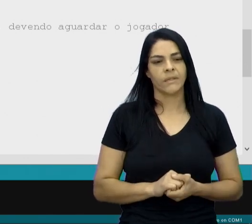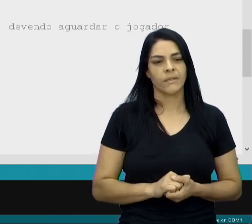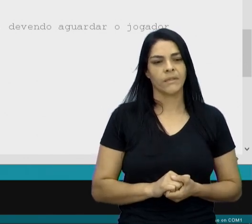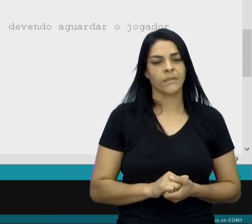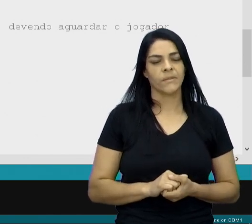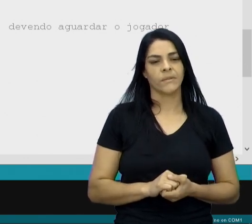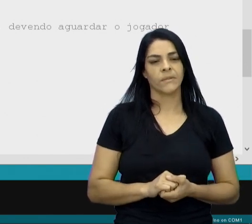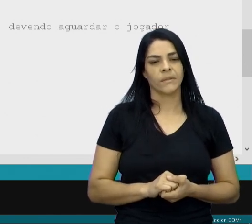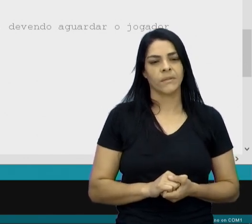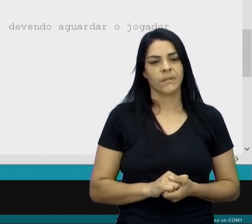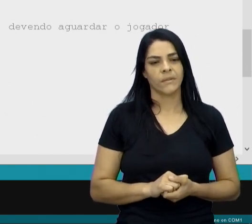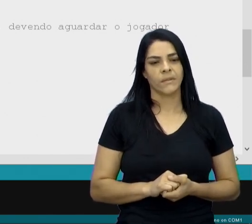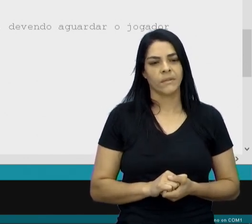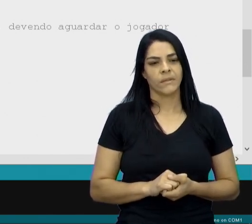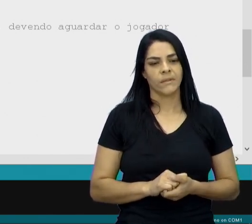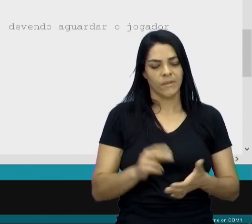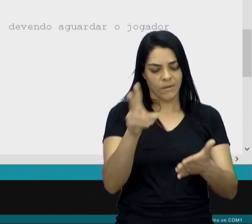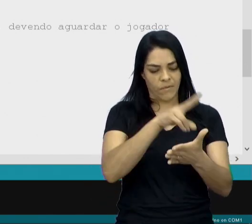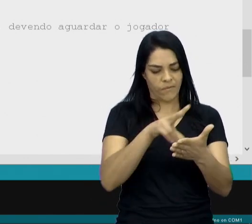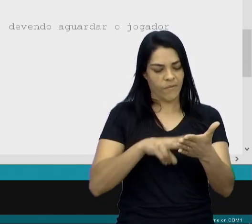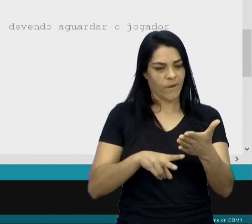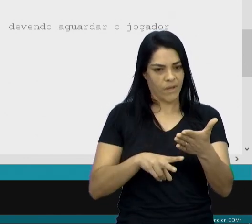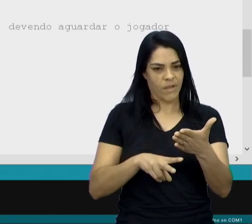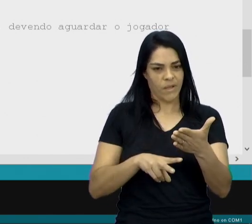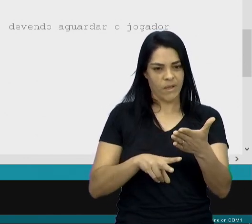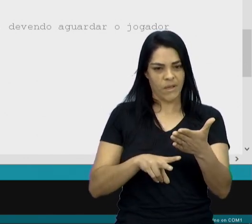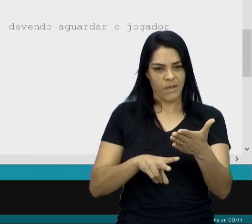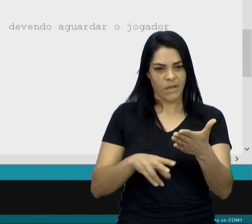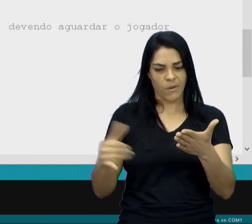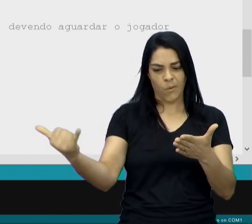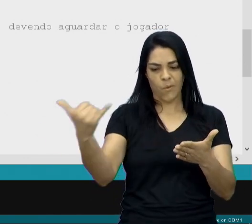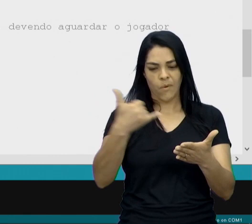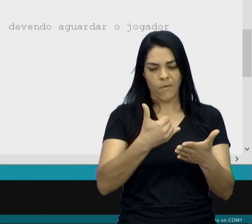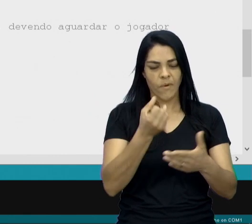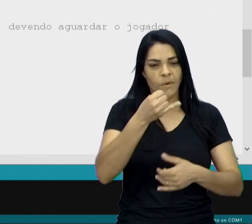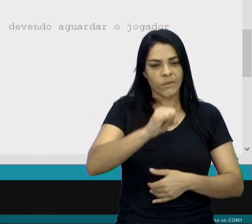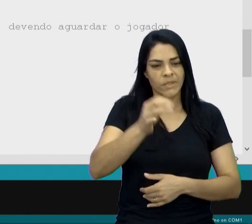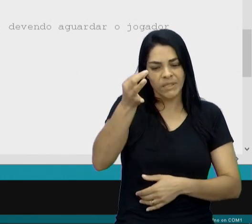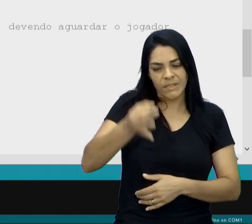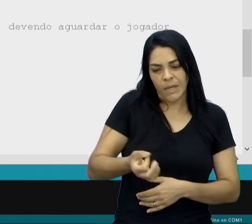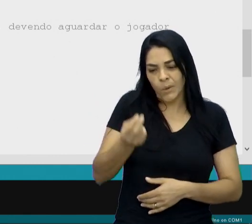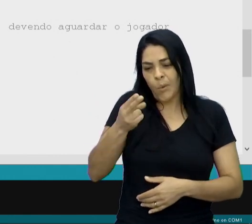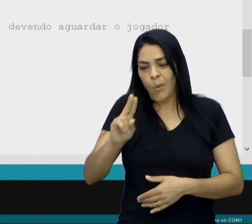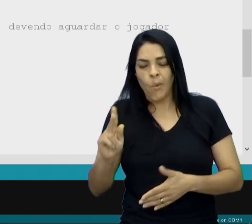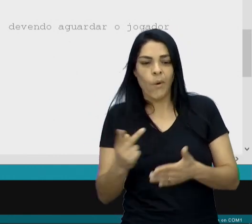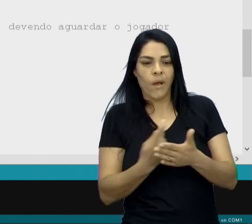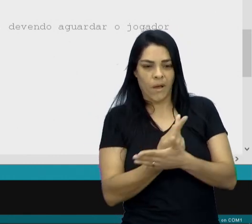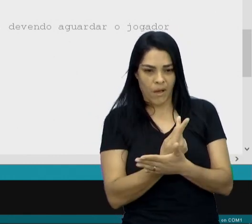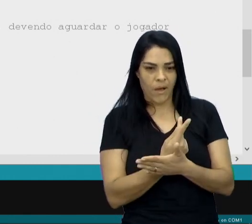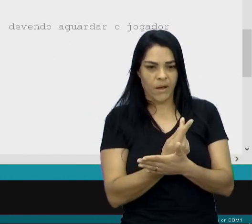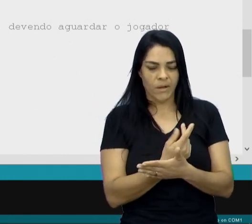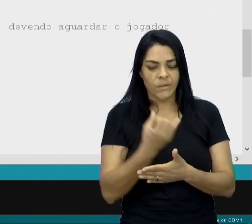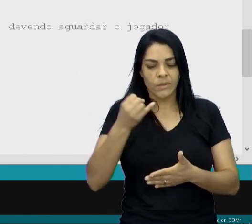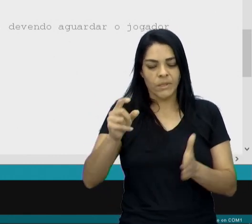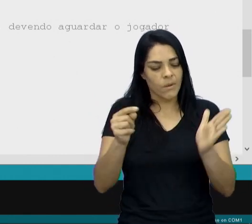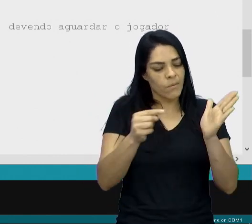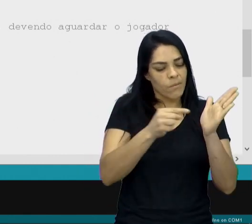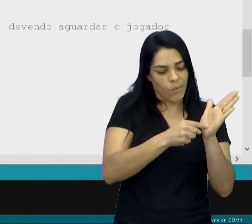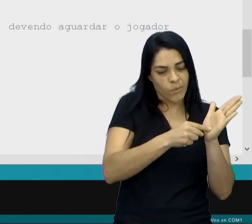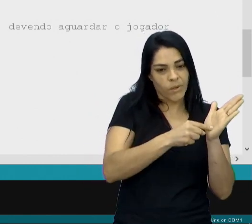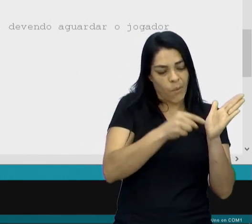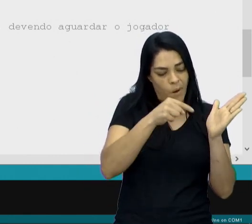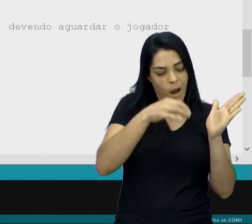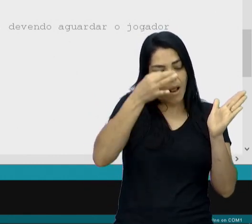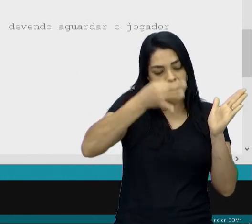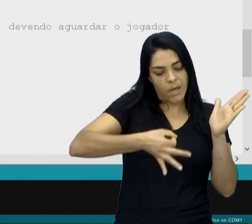o comando que o Arduino enviou, né, se está certo ou não, se o que você pressionou, se o botão que você pressionou